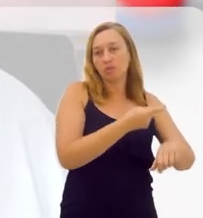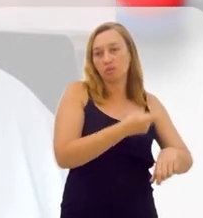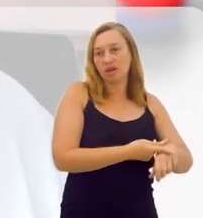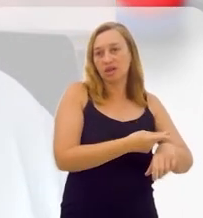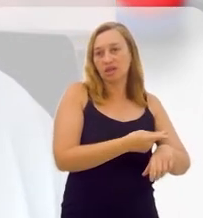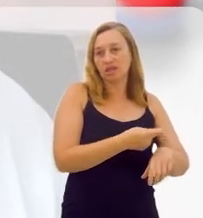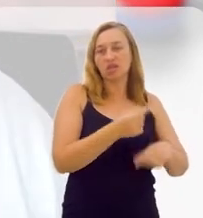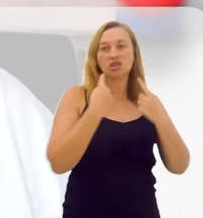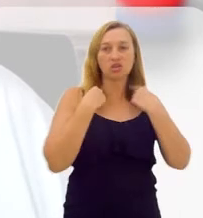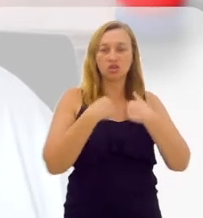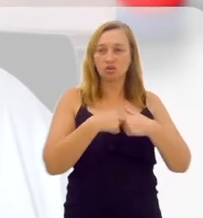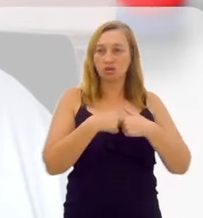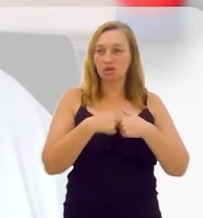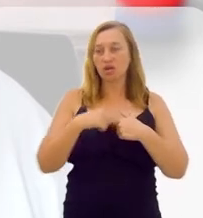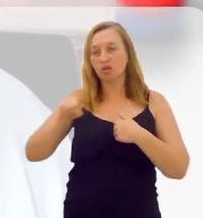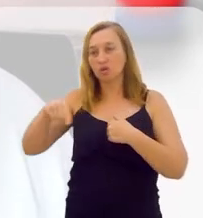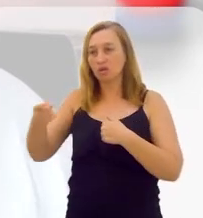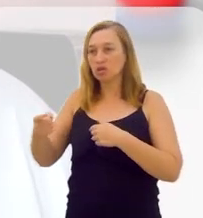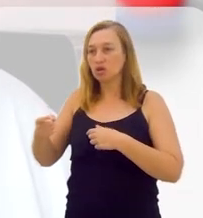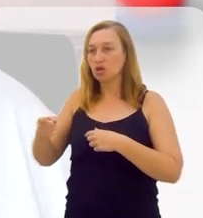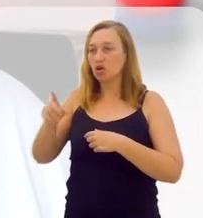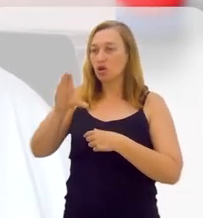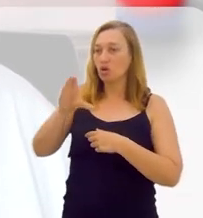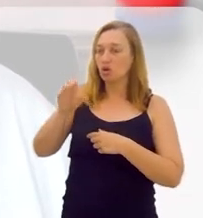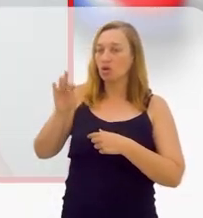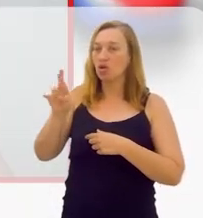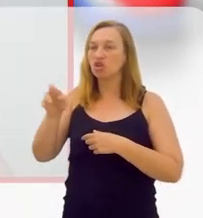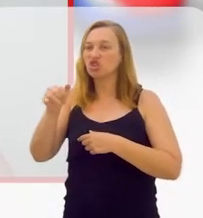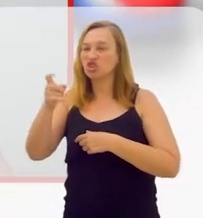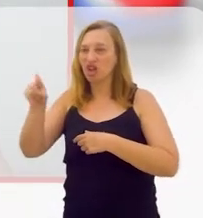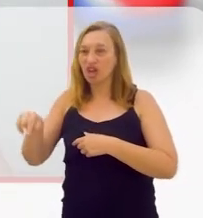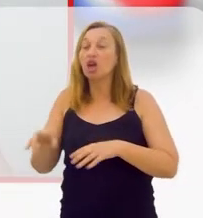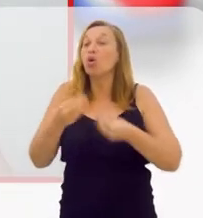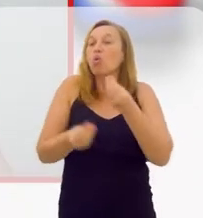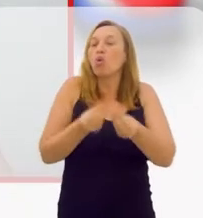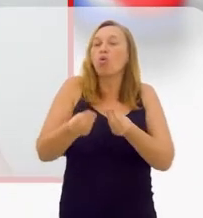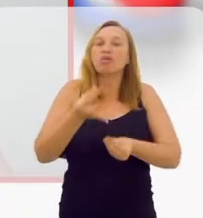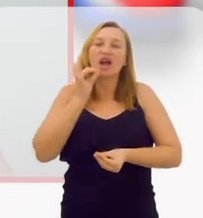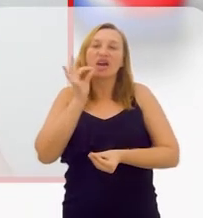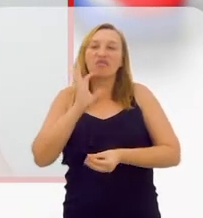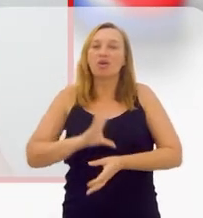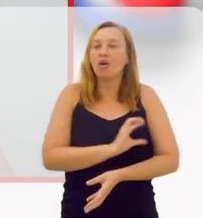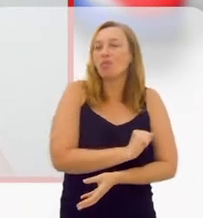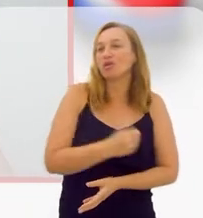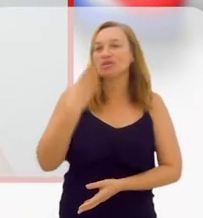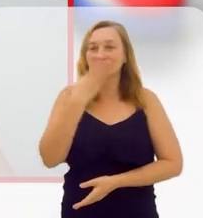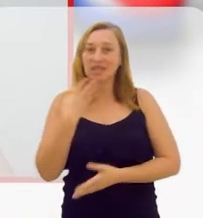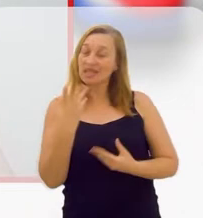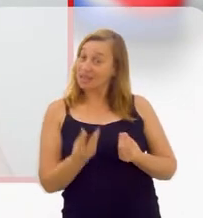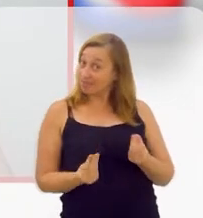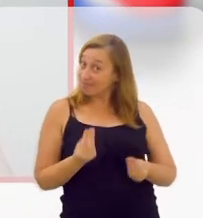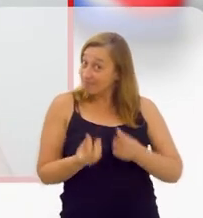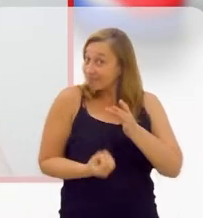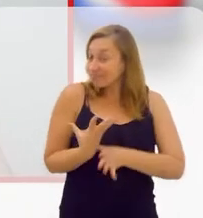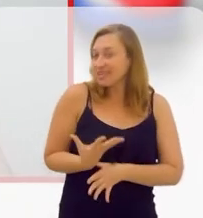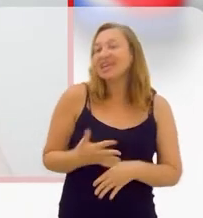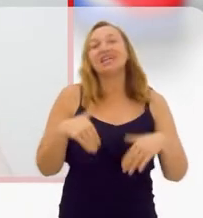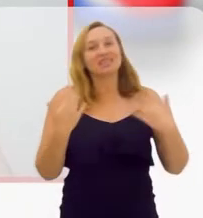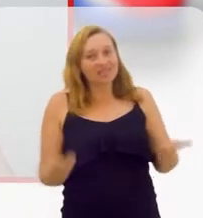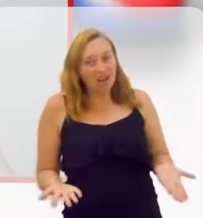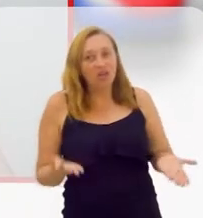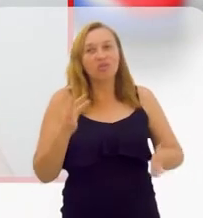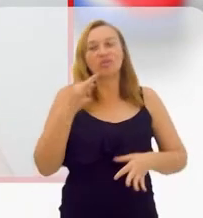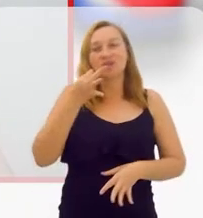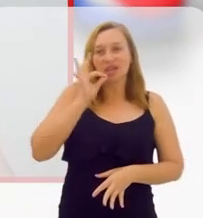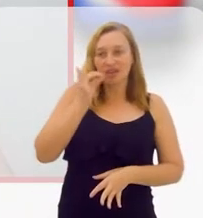outra é com crochê moderno. E como que nasceu o Café com Amor Doceria, ô Mabel? Então, o Café